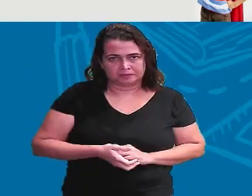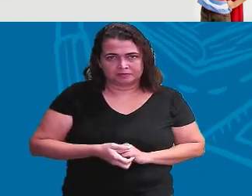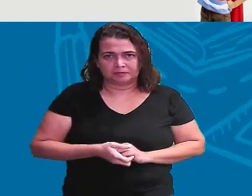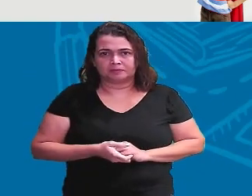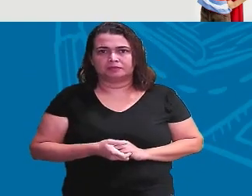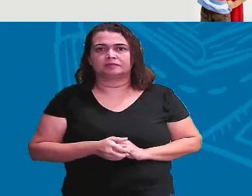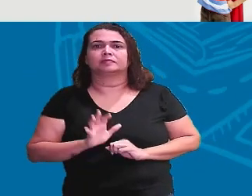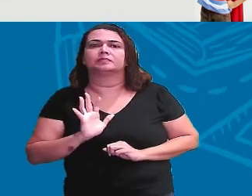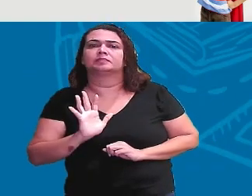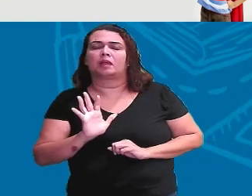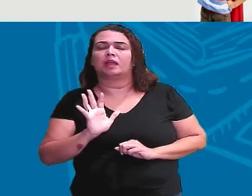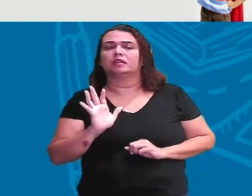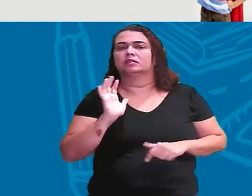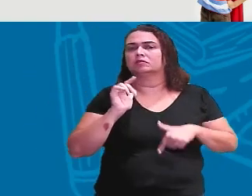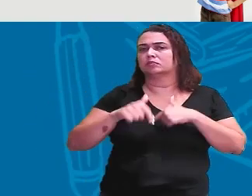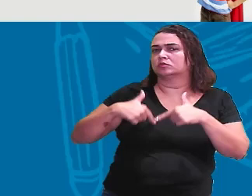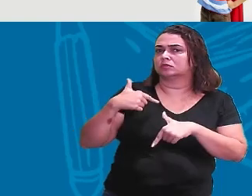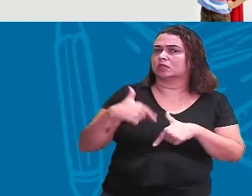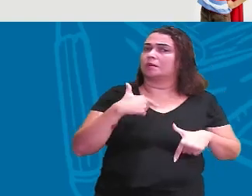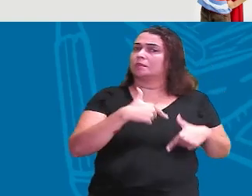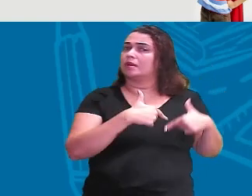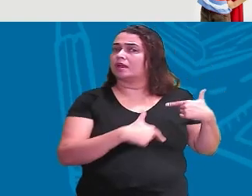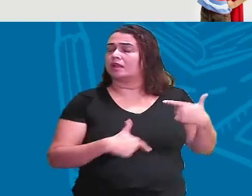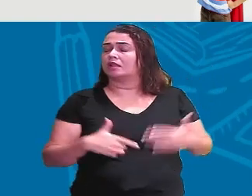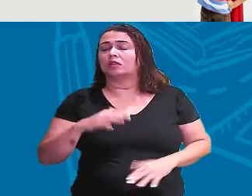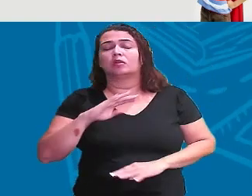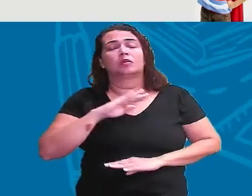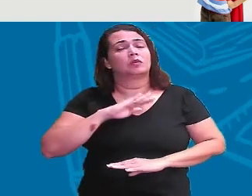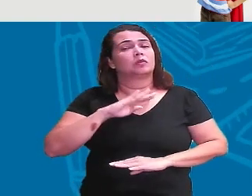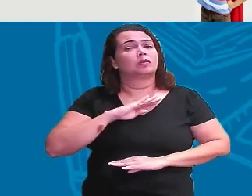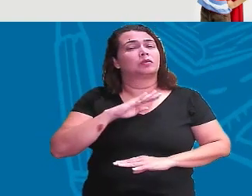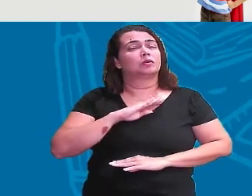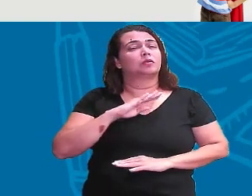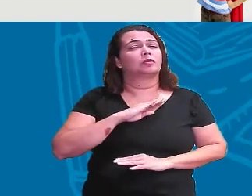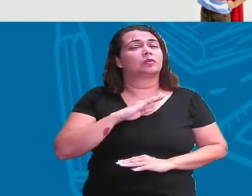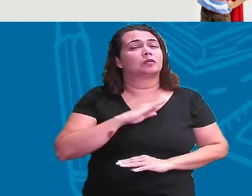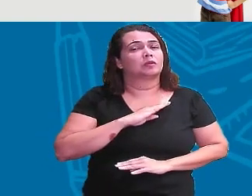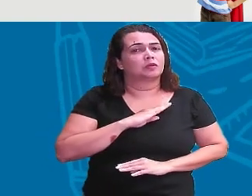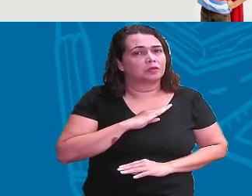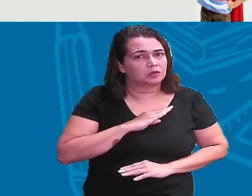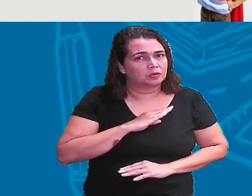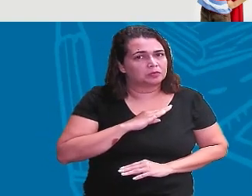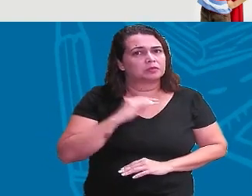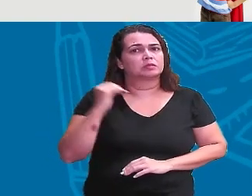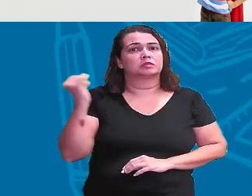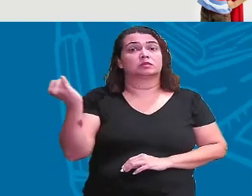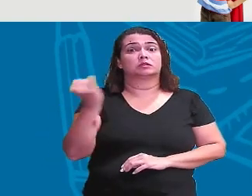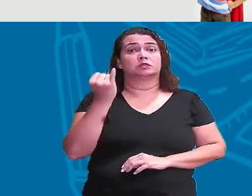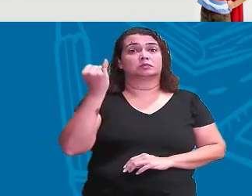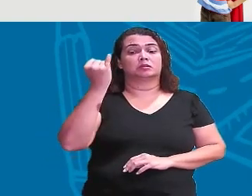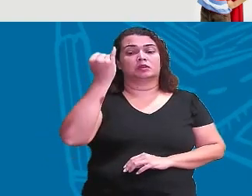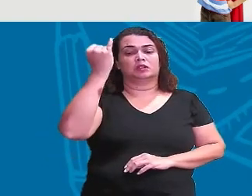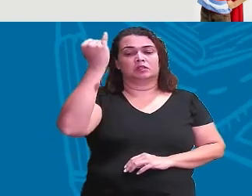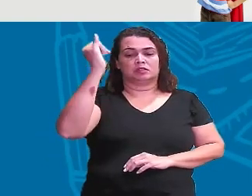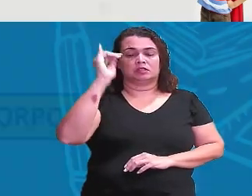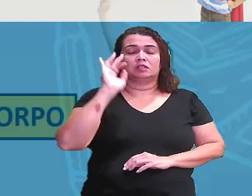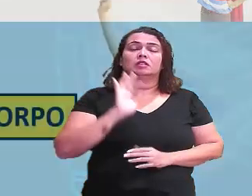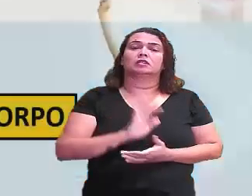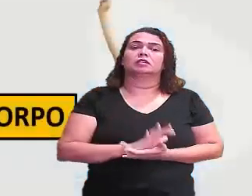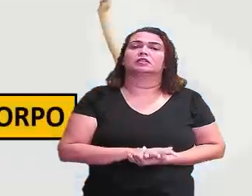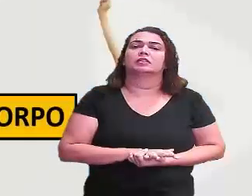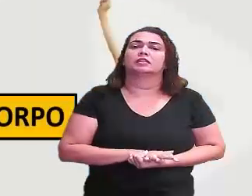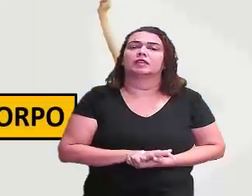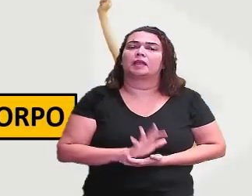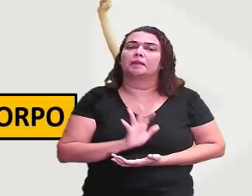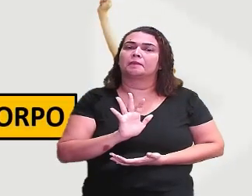o funcionamento do nosso corpo, do corpo do ser humano, é fundamental e ele só vai ocorrer se o